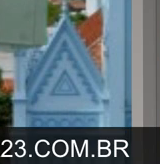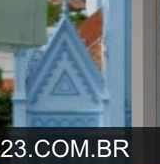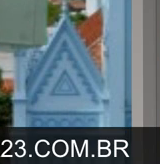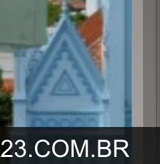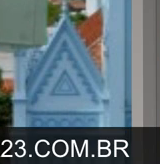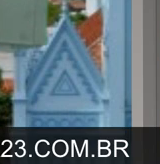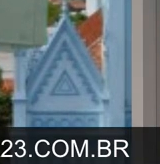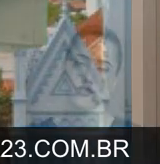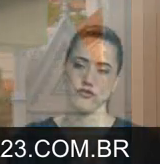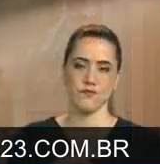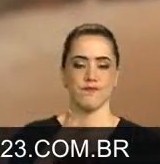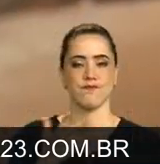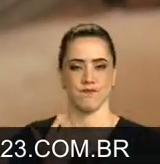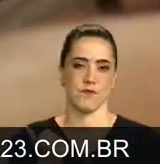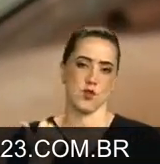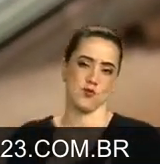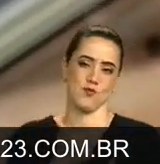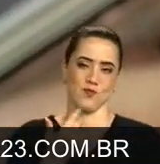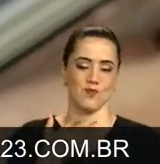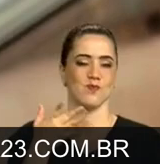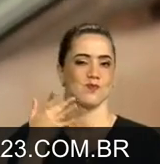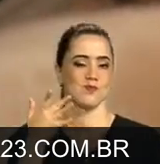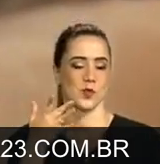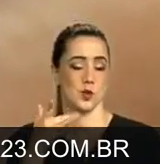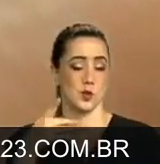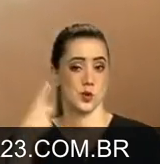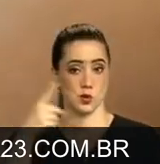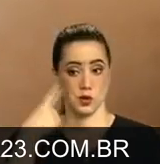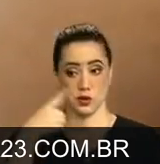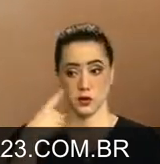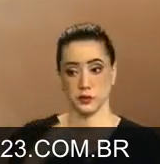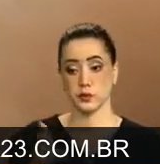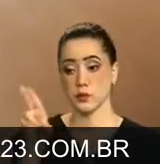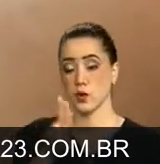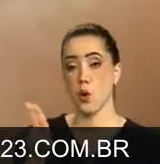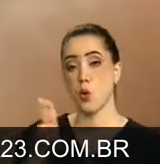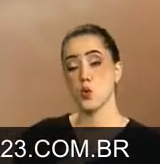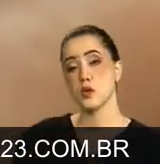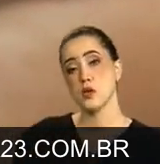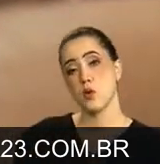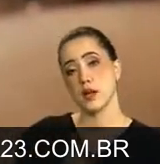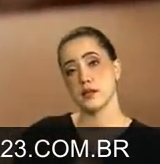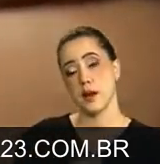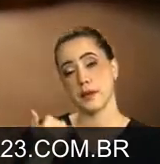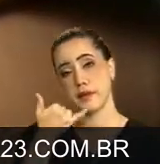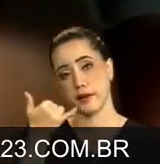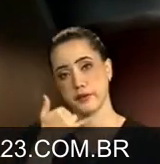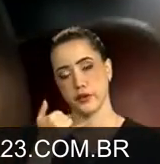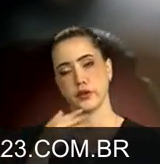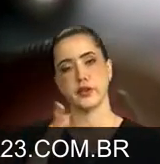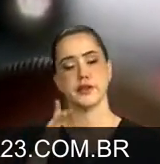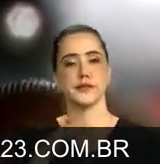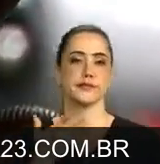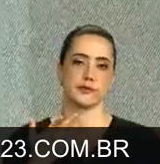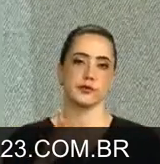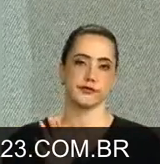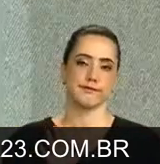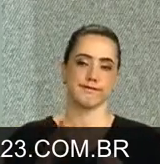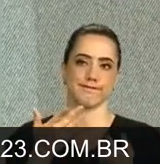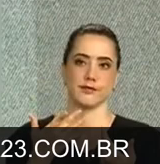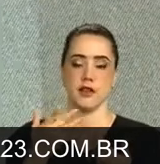Vamos entender. Os estelionatários atuam pelo WhatsApp e por meio de ligações telefônicas. Eles se passam pelos